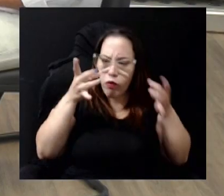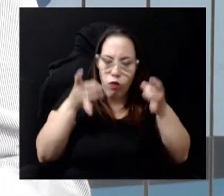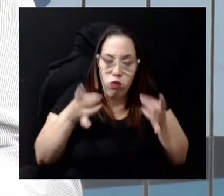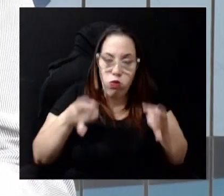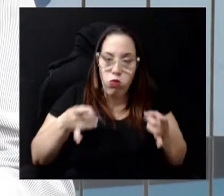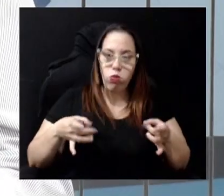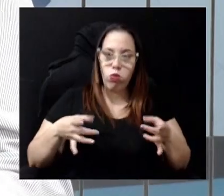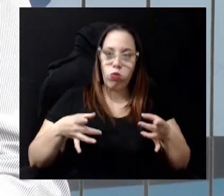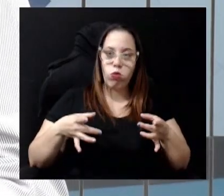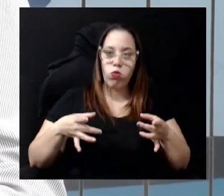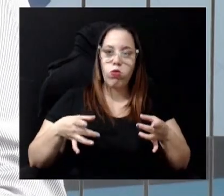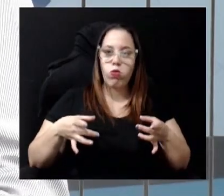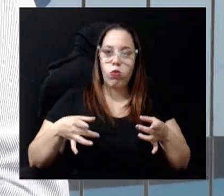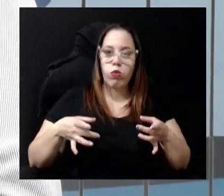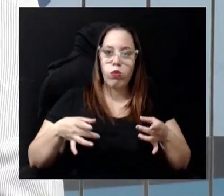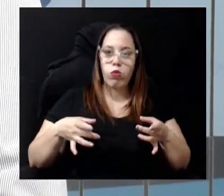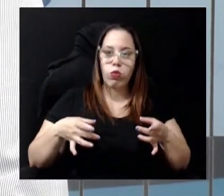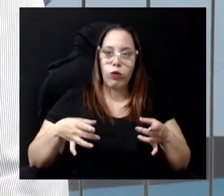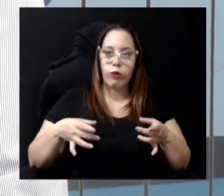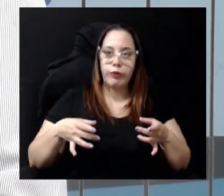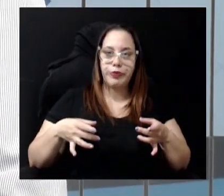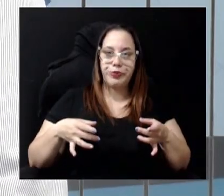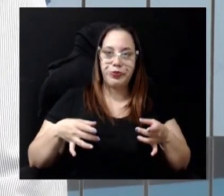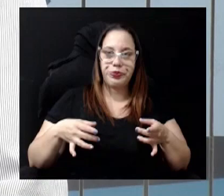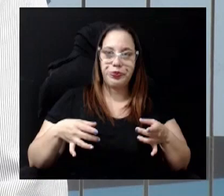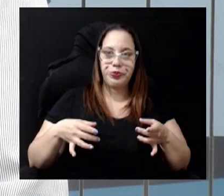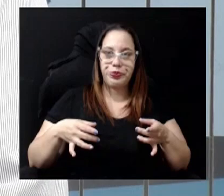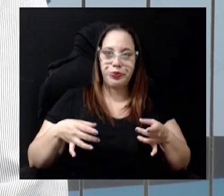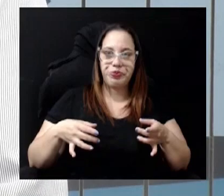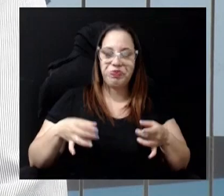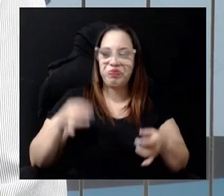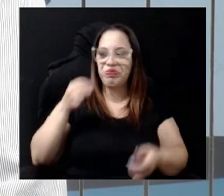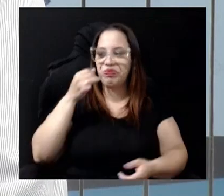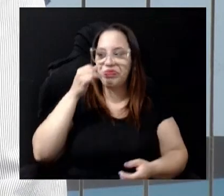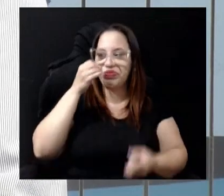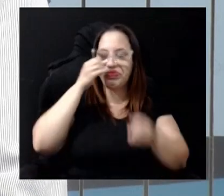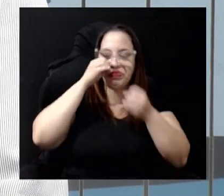produtivo, muitas vezes ignoradas, acabam